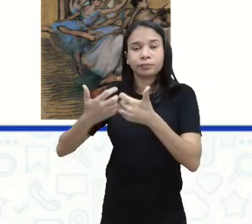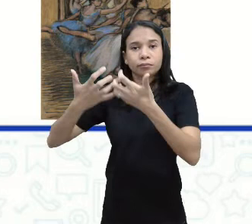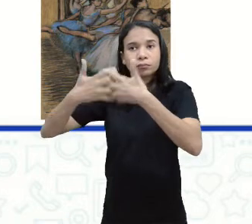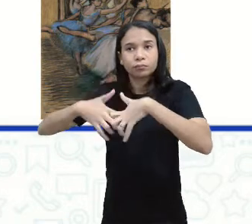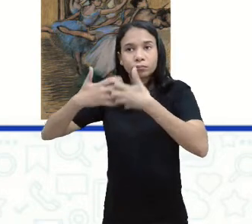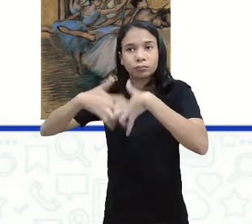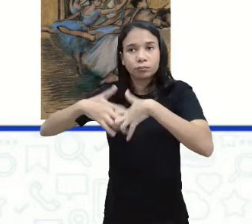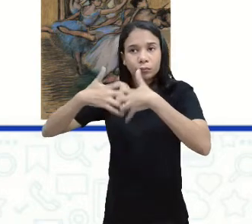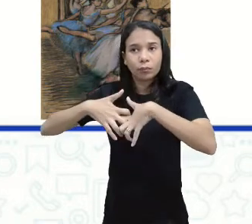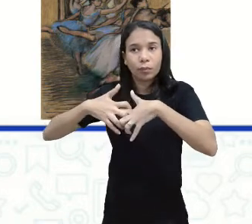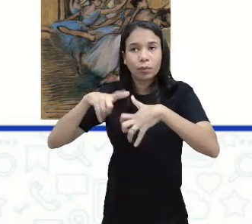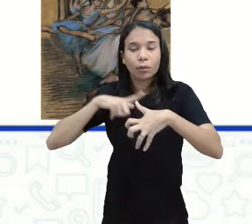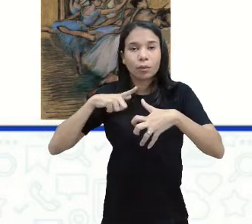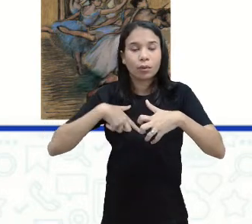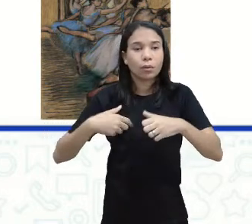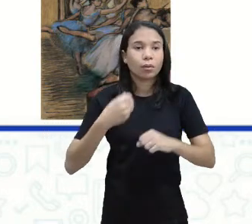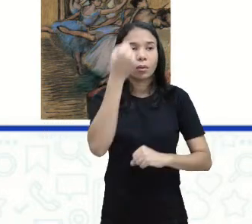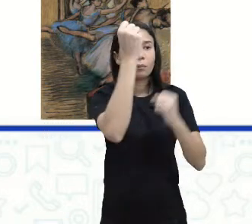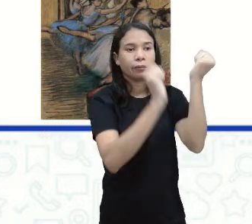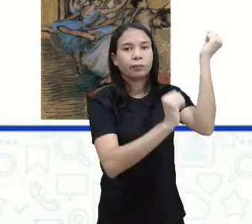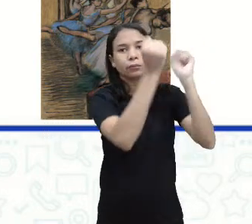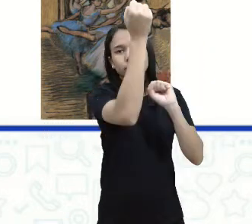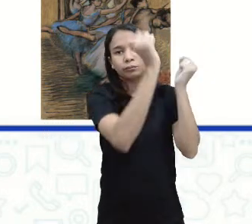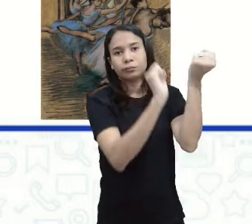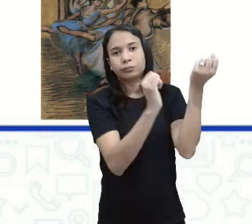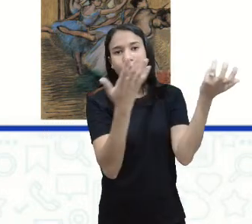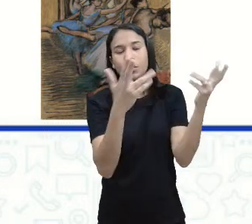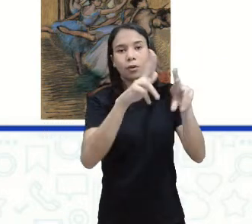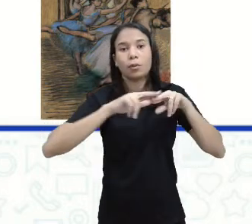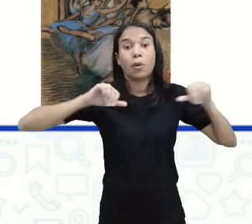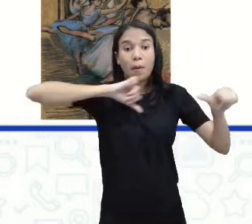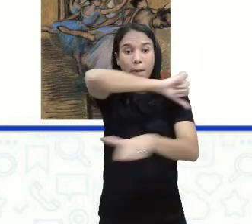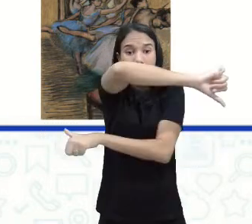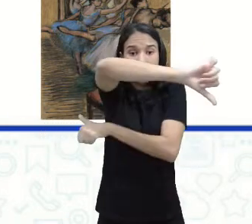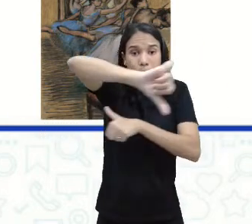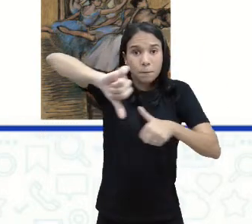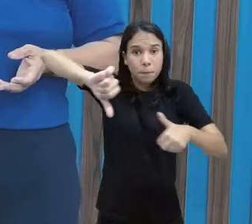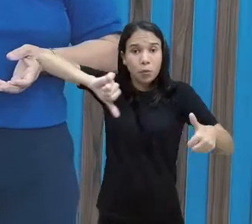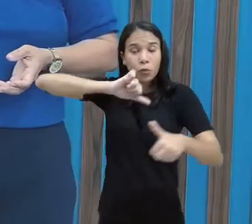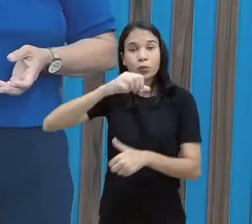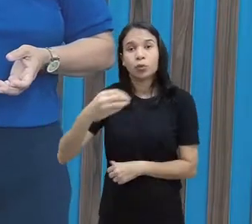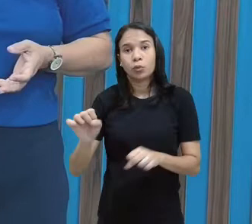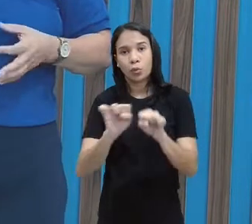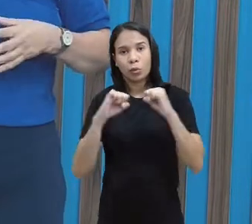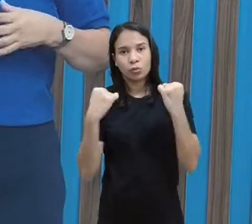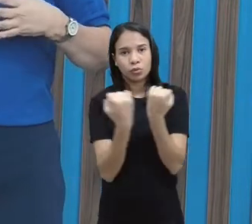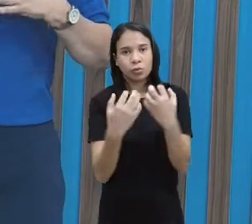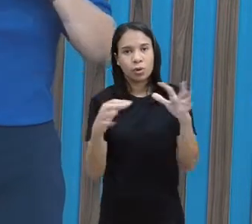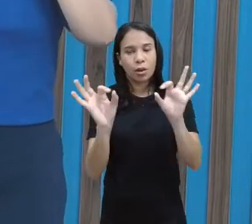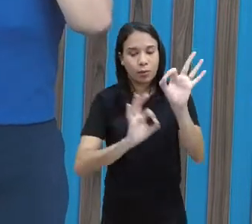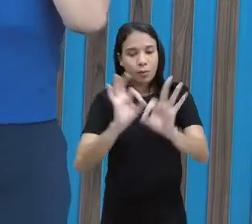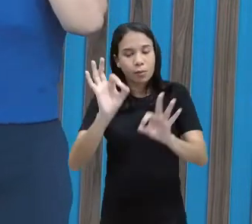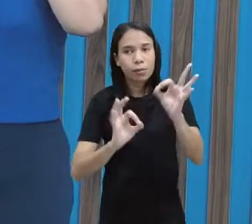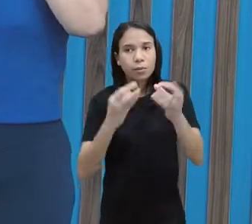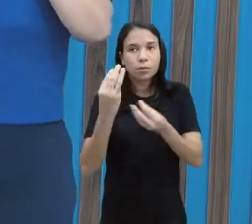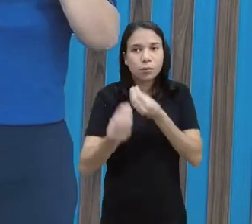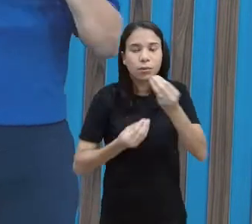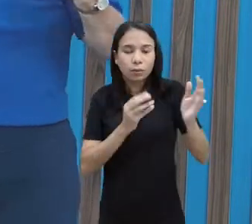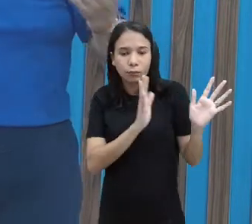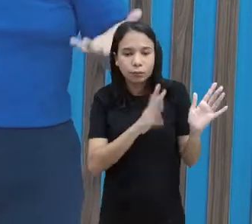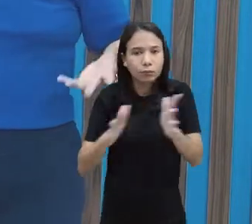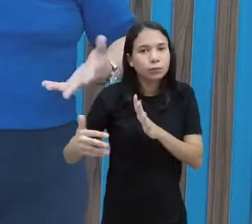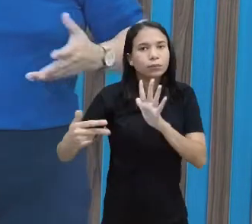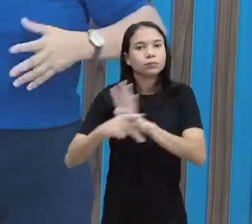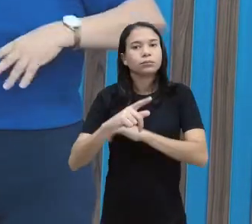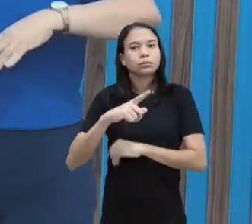oficina cedia lugar à fábrica. Então, agora mudou a forma como a própria sociedade ia lidando